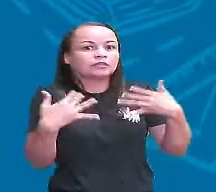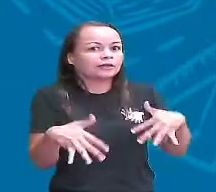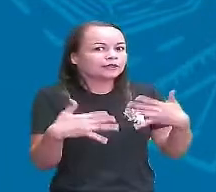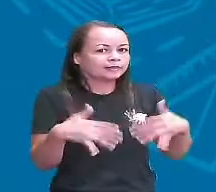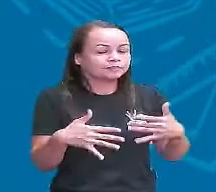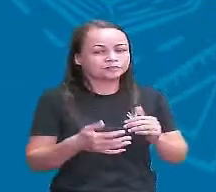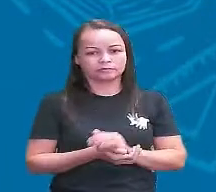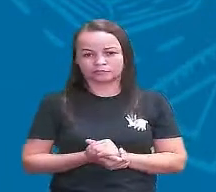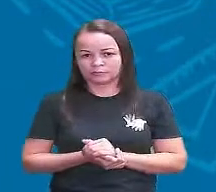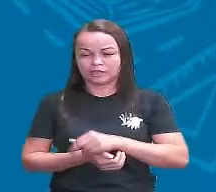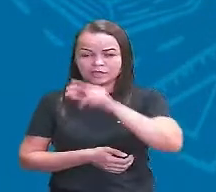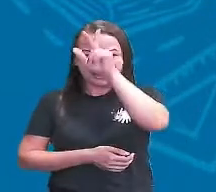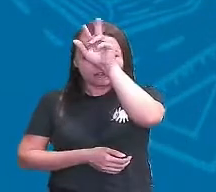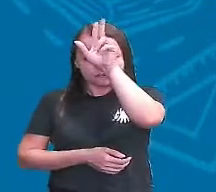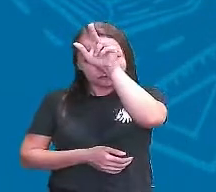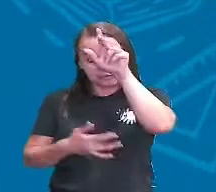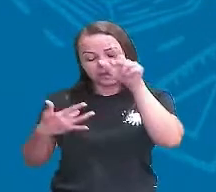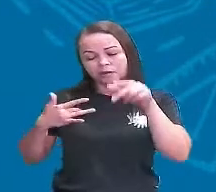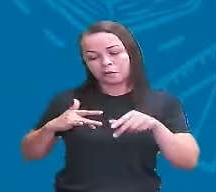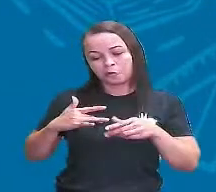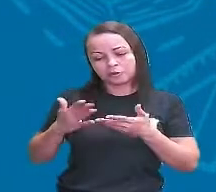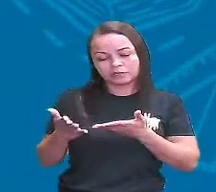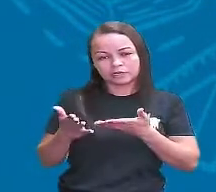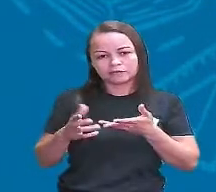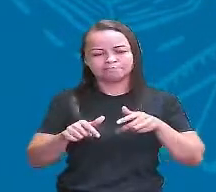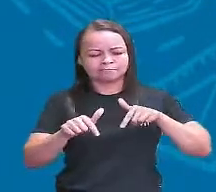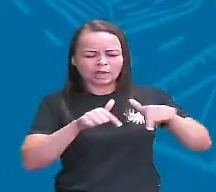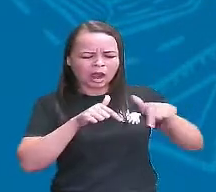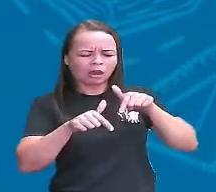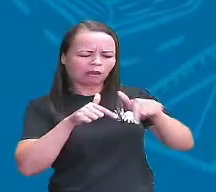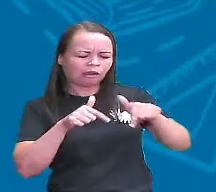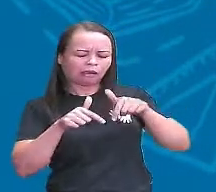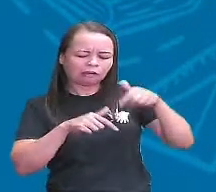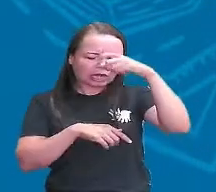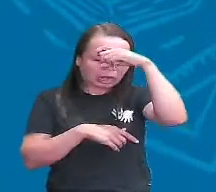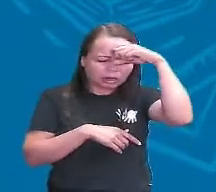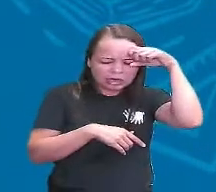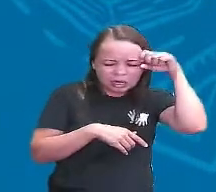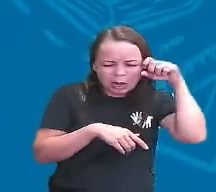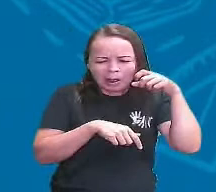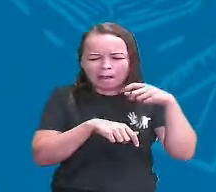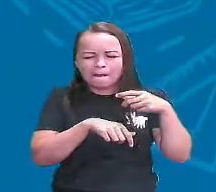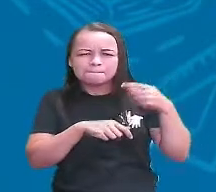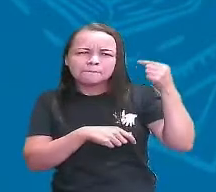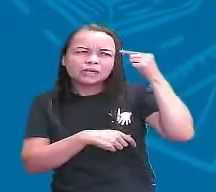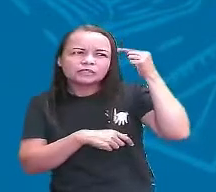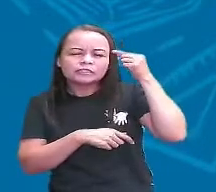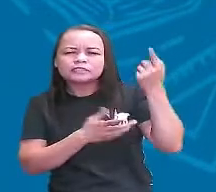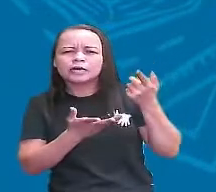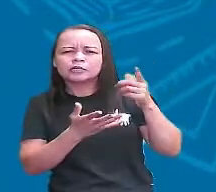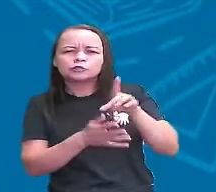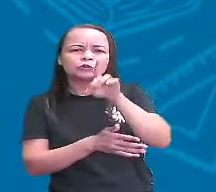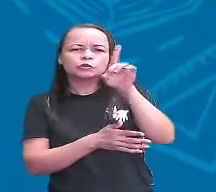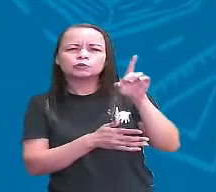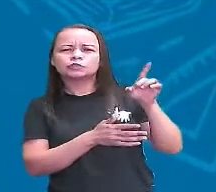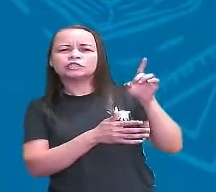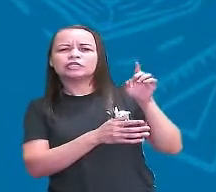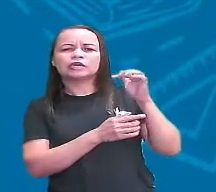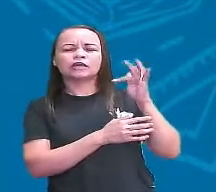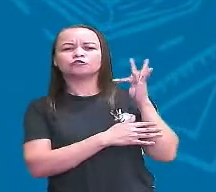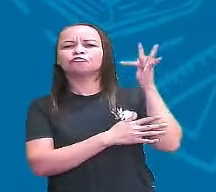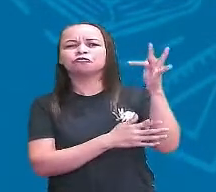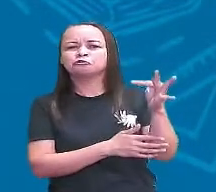aí, coitadinha, estão vendo? Estava sempre trabalhando, pensando no dia de amanhã e não só no dia de